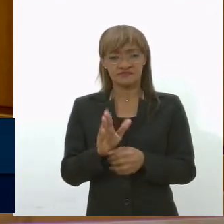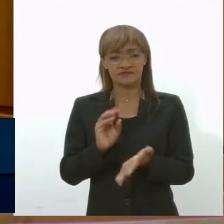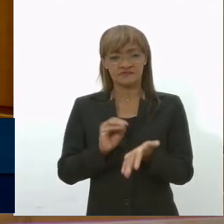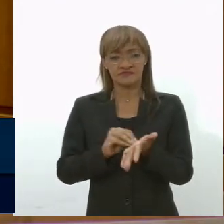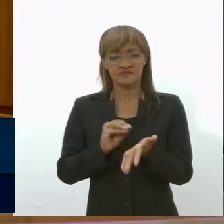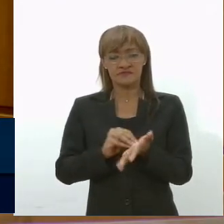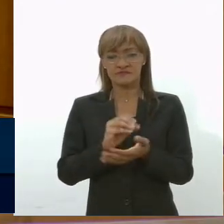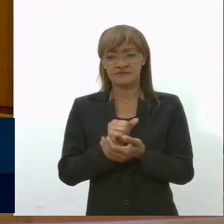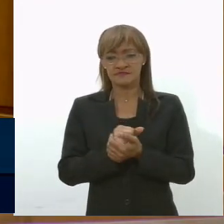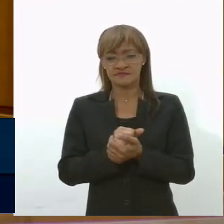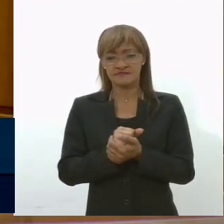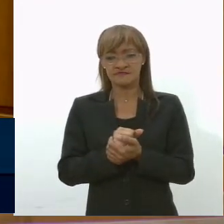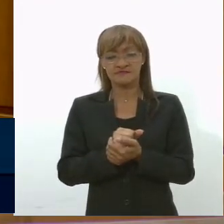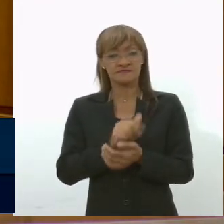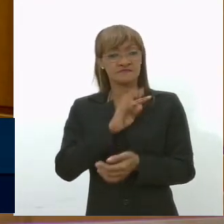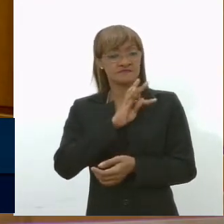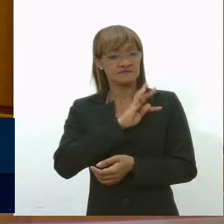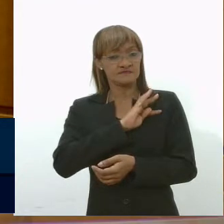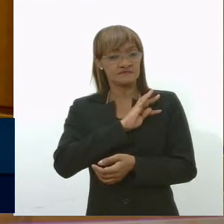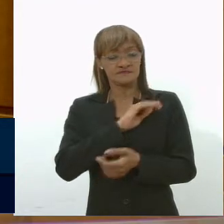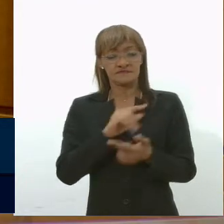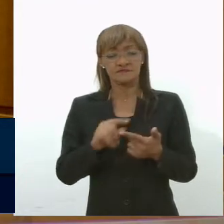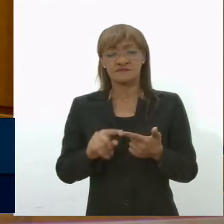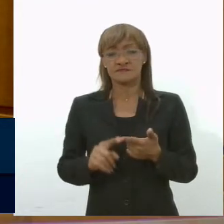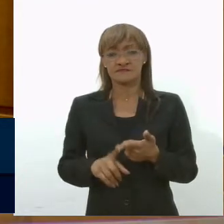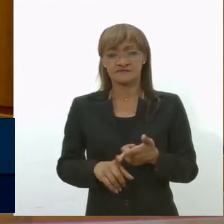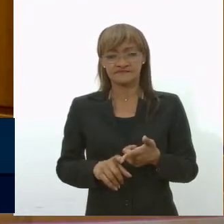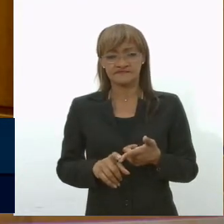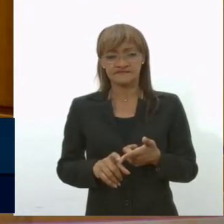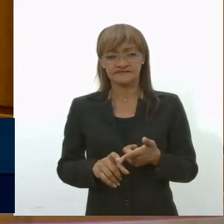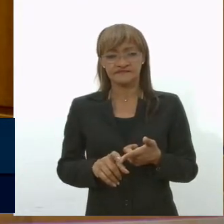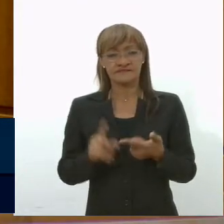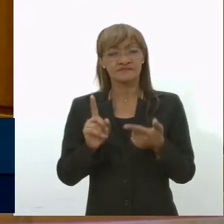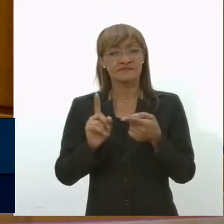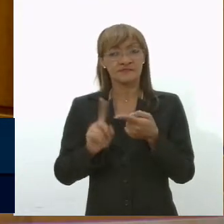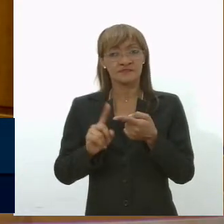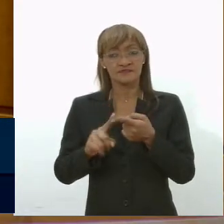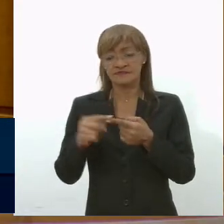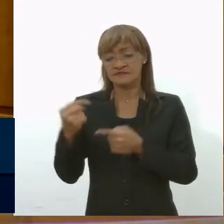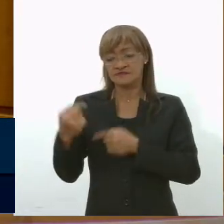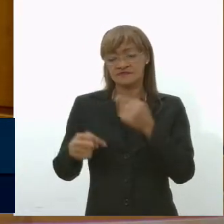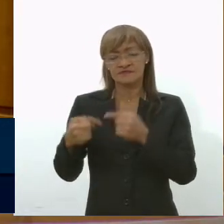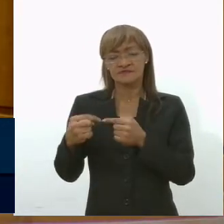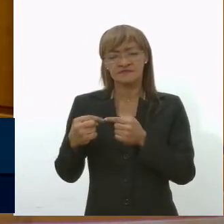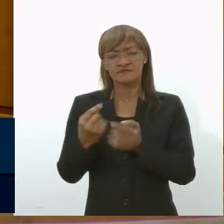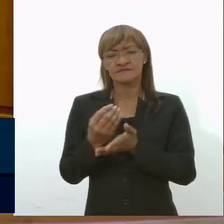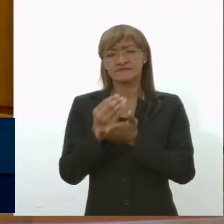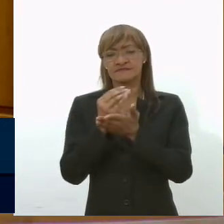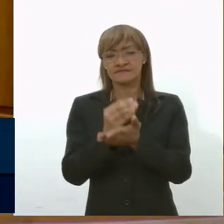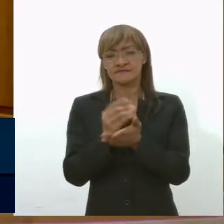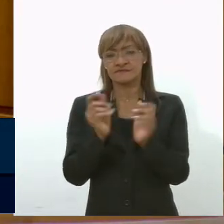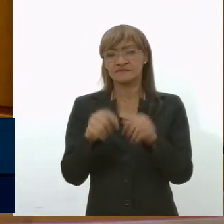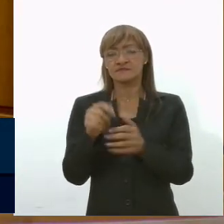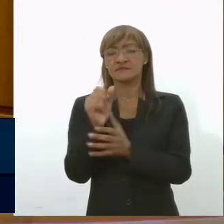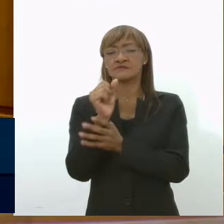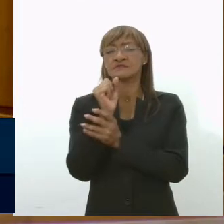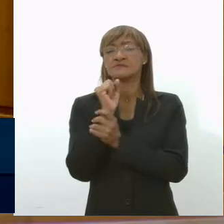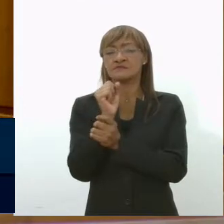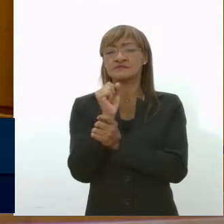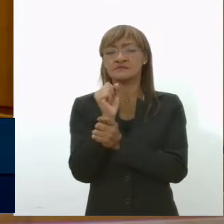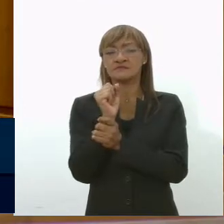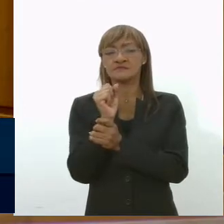assistência técnica, isso passa pela falta de uma política de financiamento que garanta aos pequenos produtores o acesso